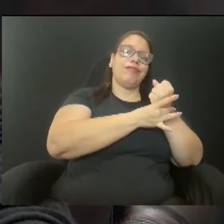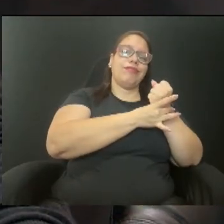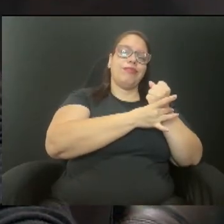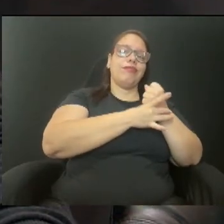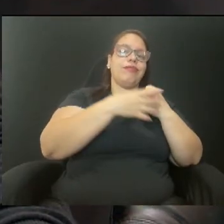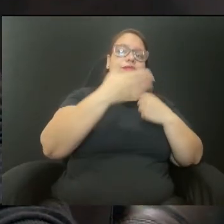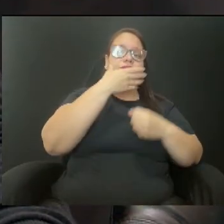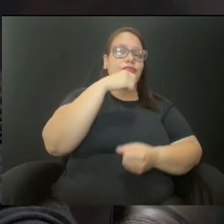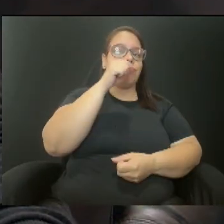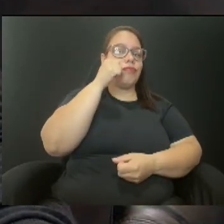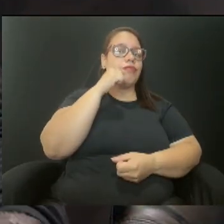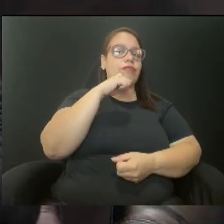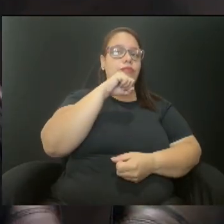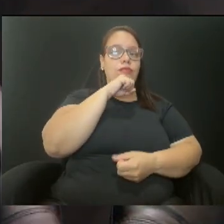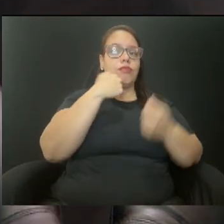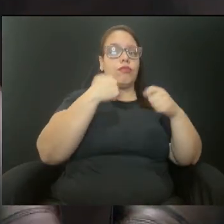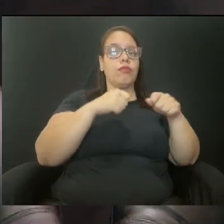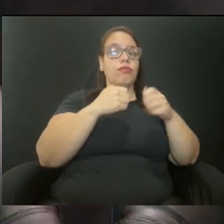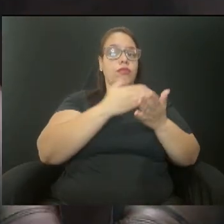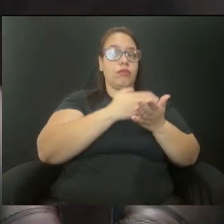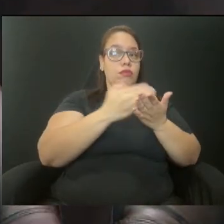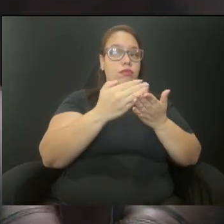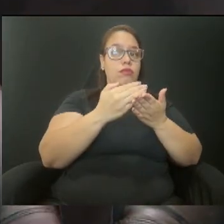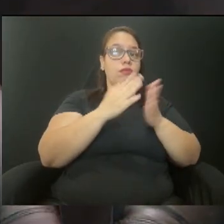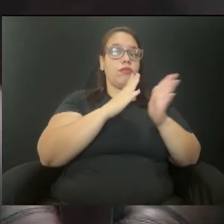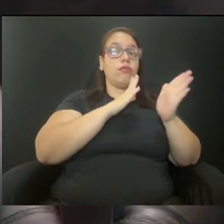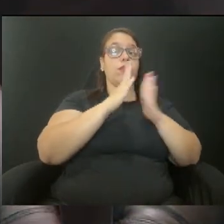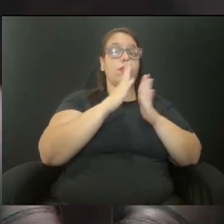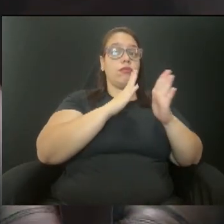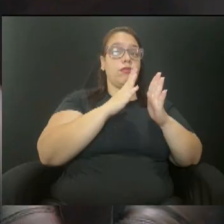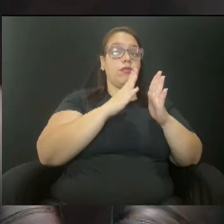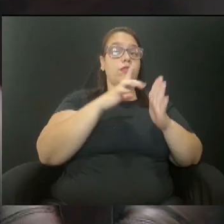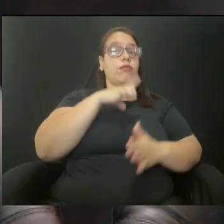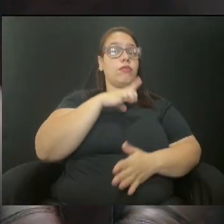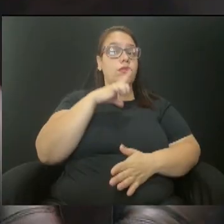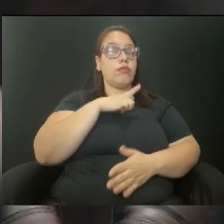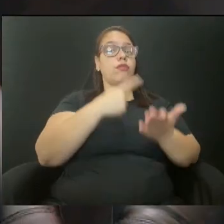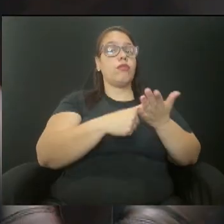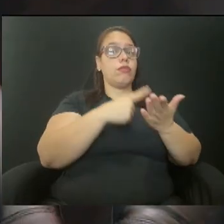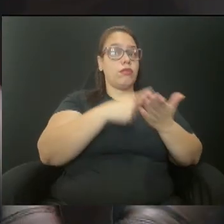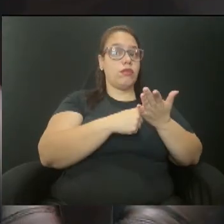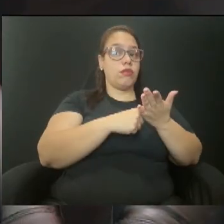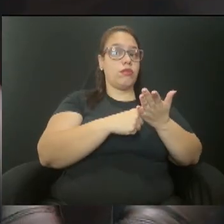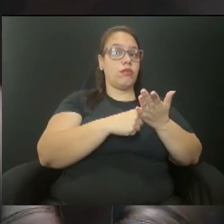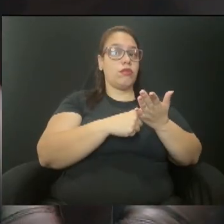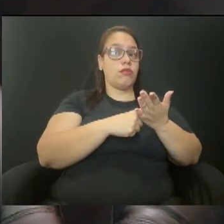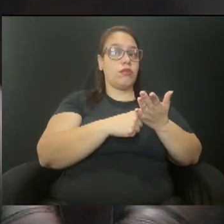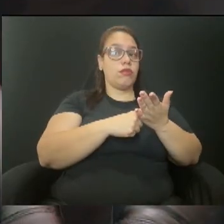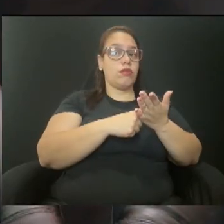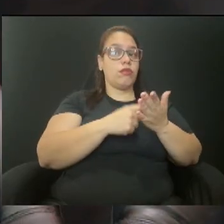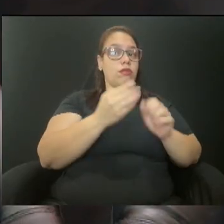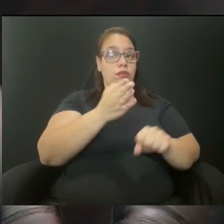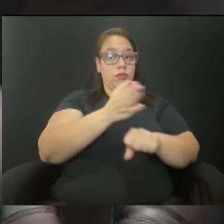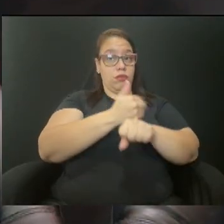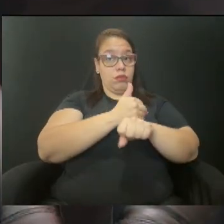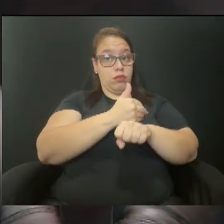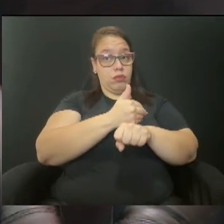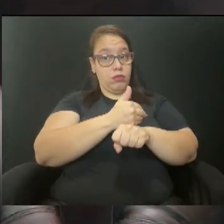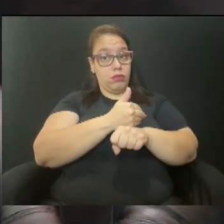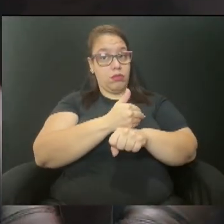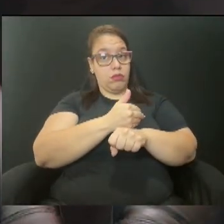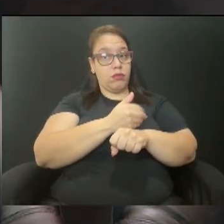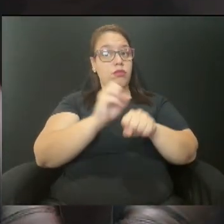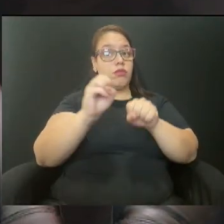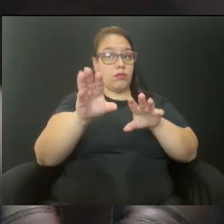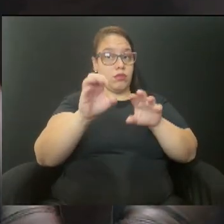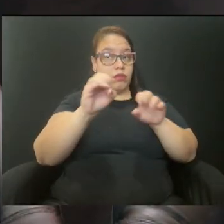eu preciso que a partir de tal tempo, você tenha esse compromisso". Quanto antes você começar essa educação financeira,